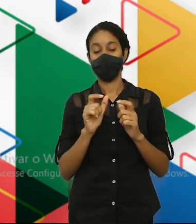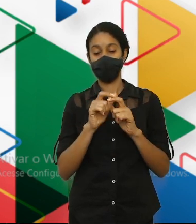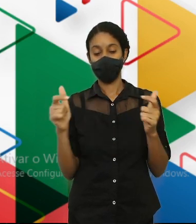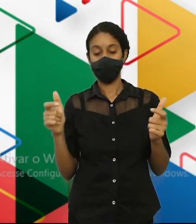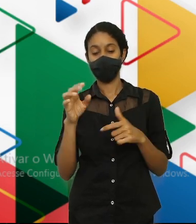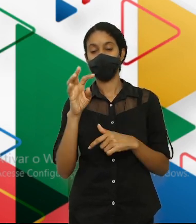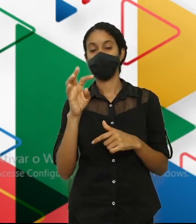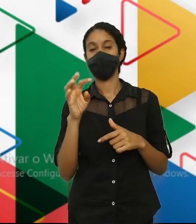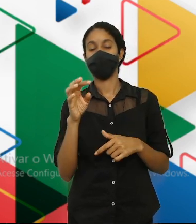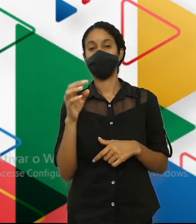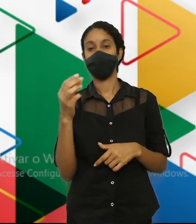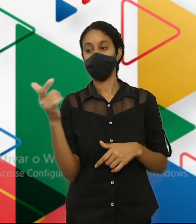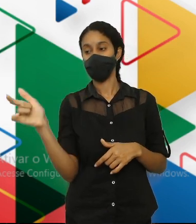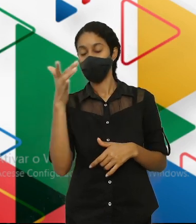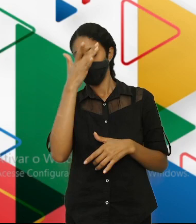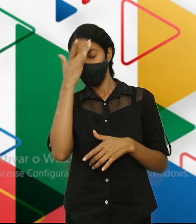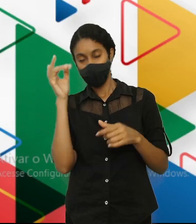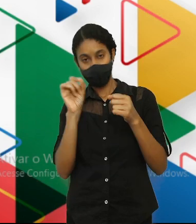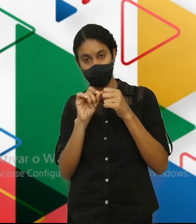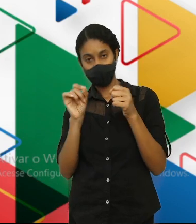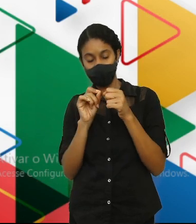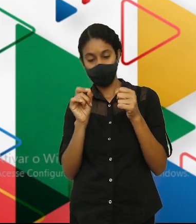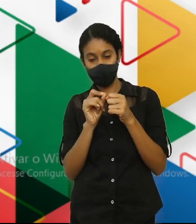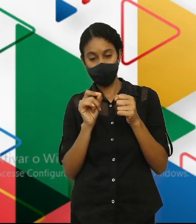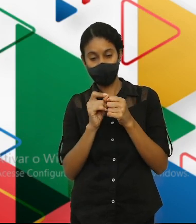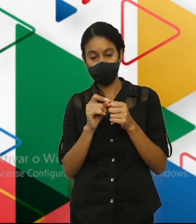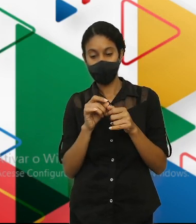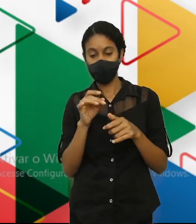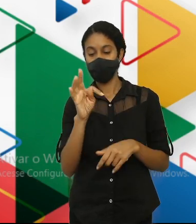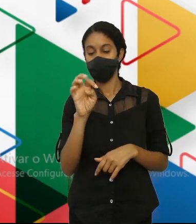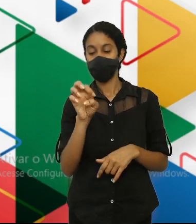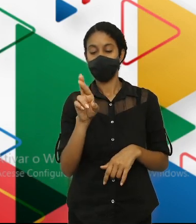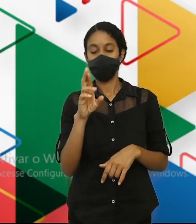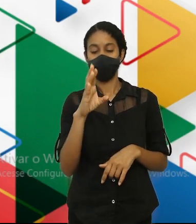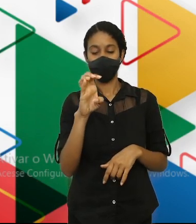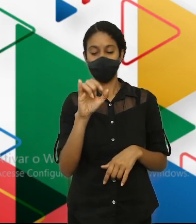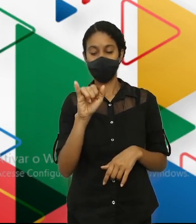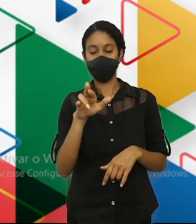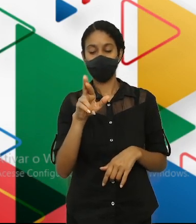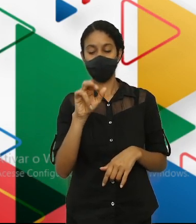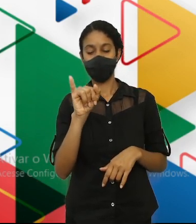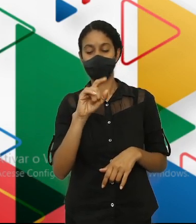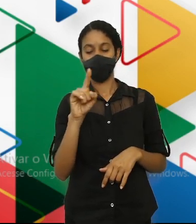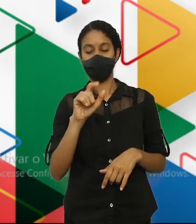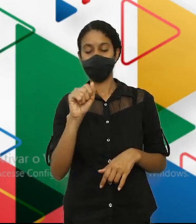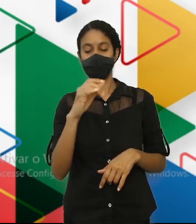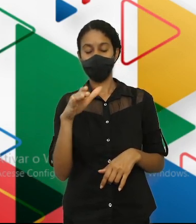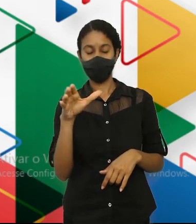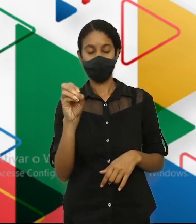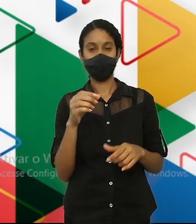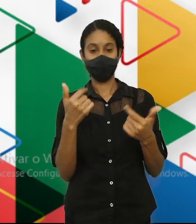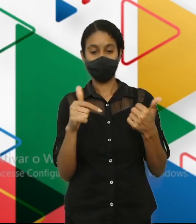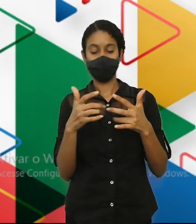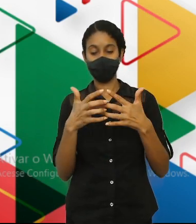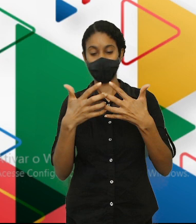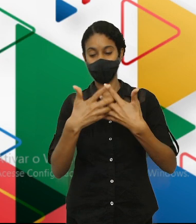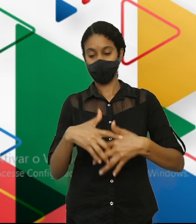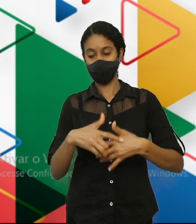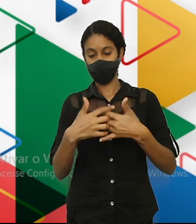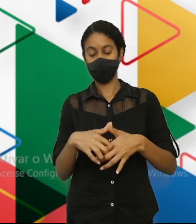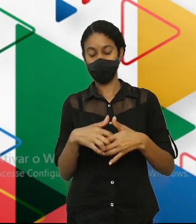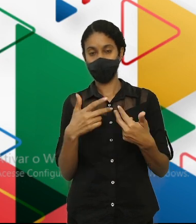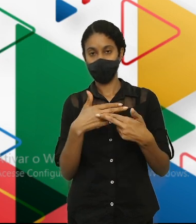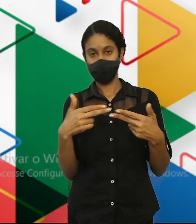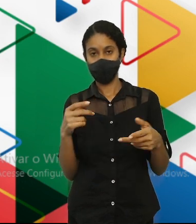processo de produção. Então, a indústria ela vai trazer uma mão de obra externa para poder trabalhar nessas máquinas, nesses equipamentos, e significa que